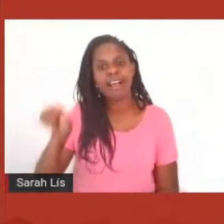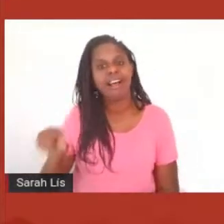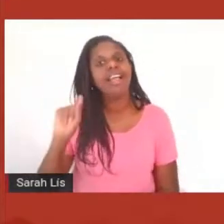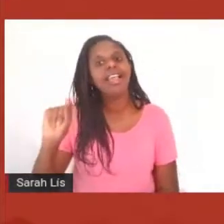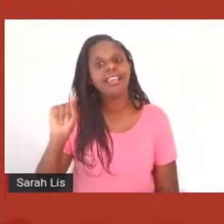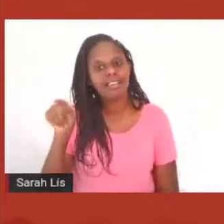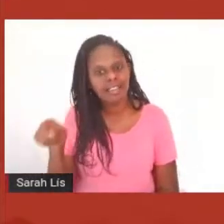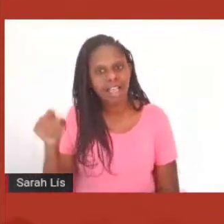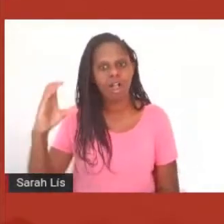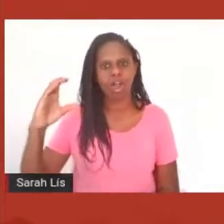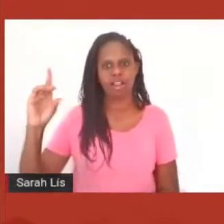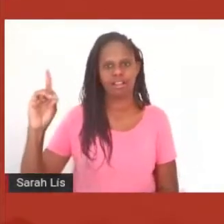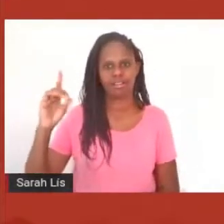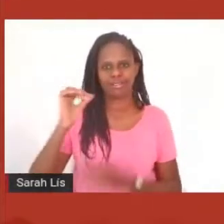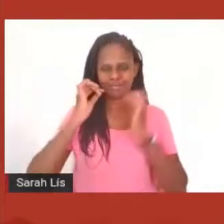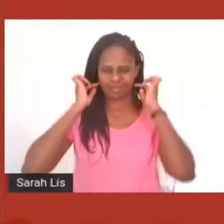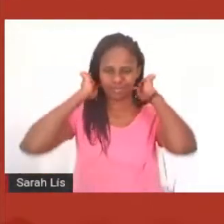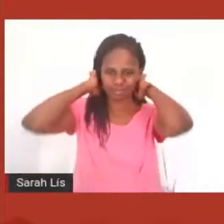pessoal.